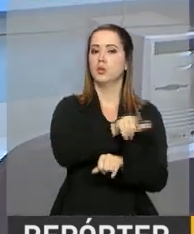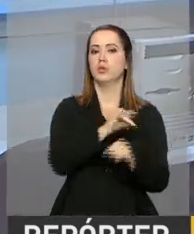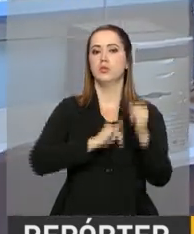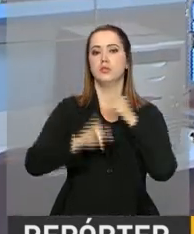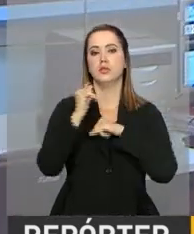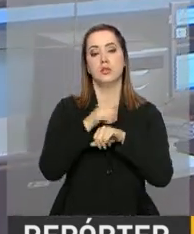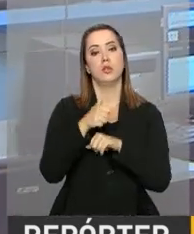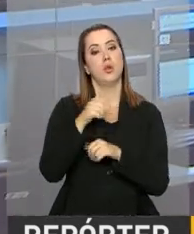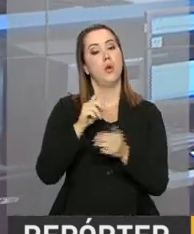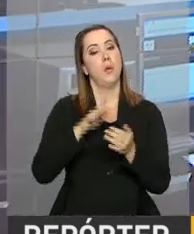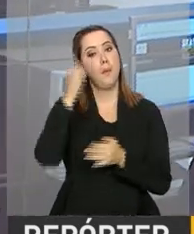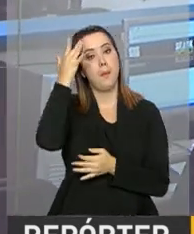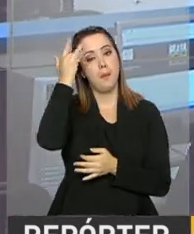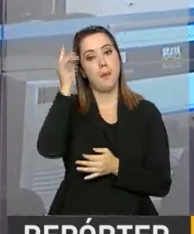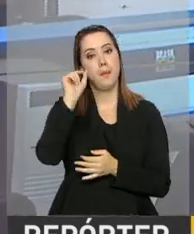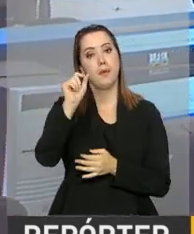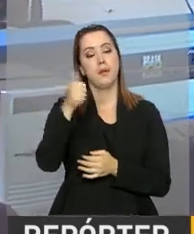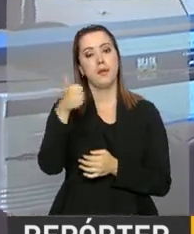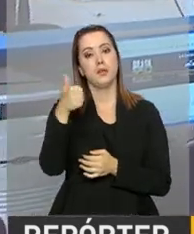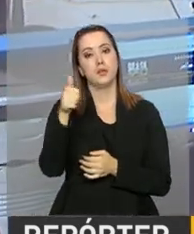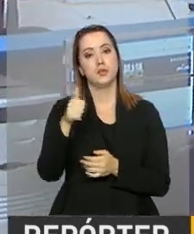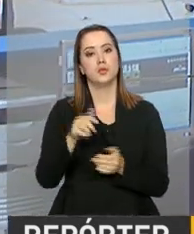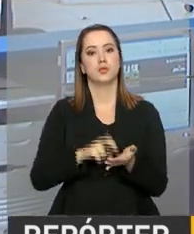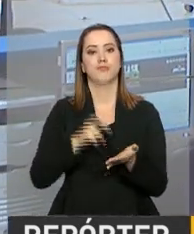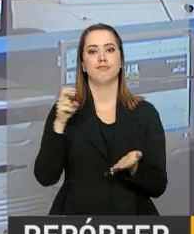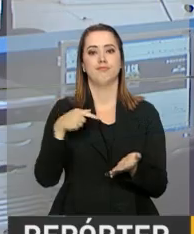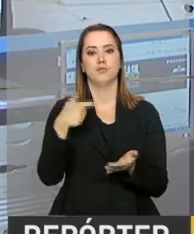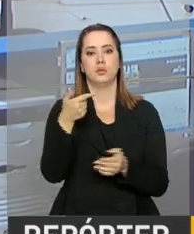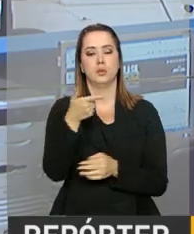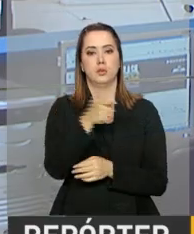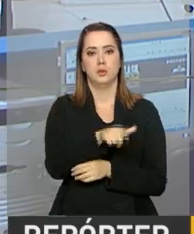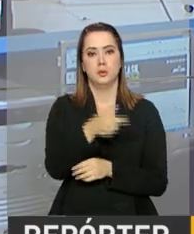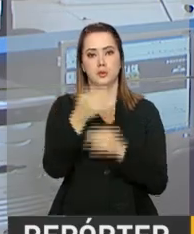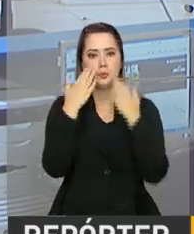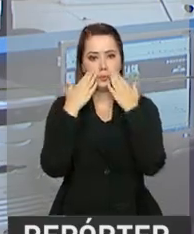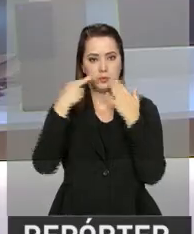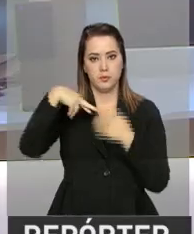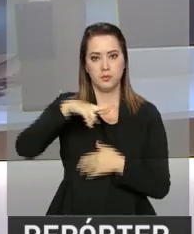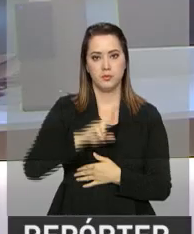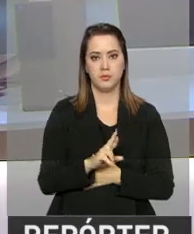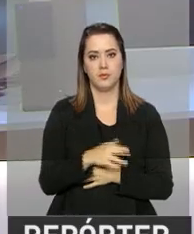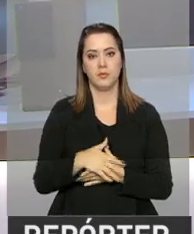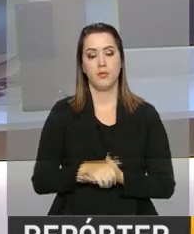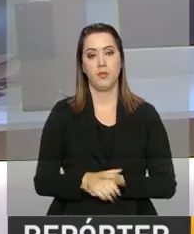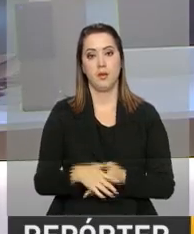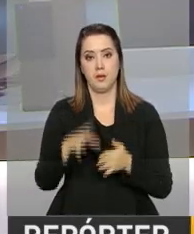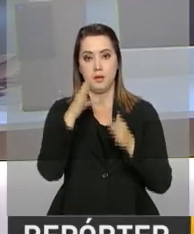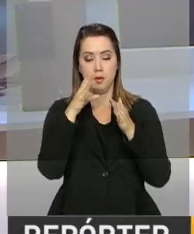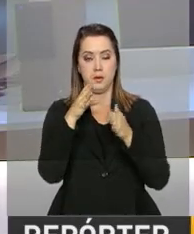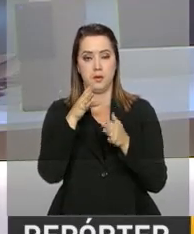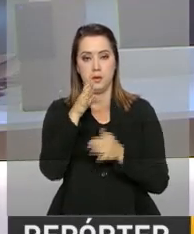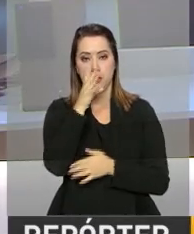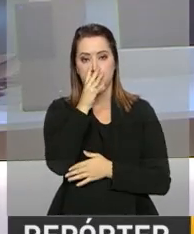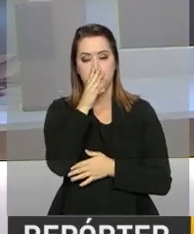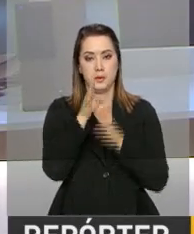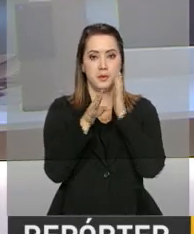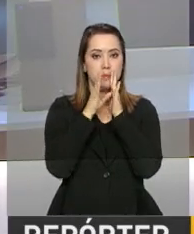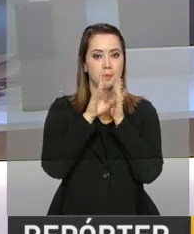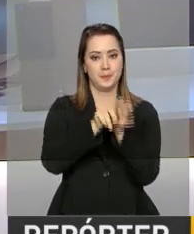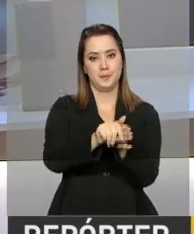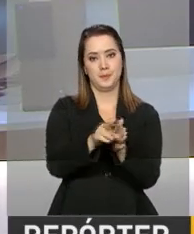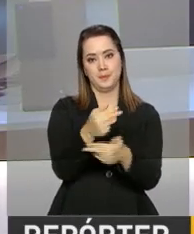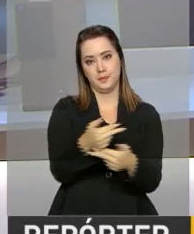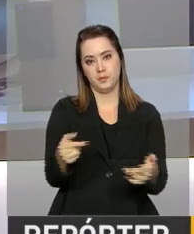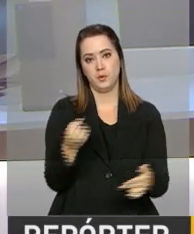informações ou amanhã às 11 horas da manhã na próxima edição do repórter NBR acompanhe também as novidades em nossas redes